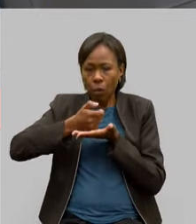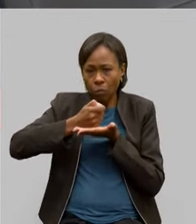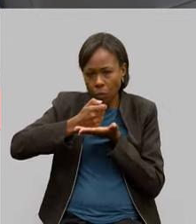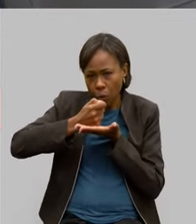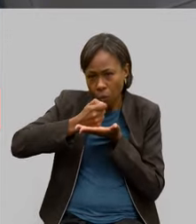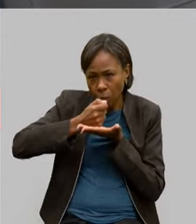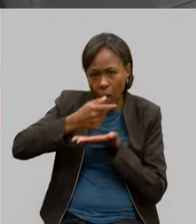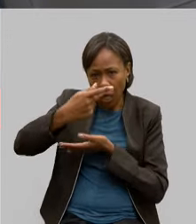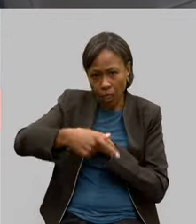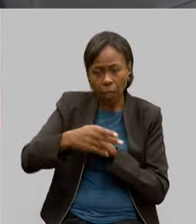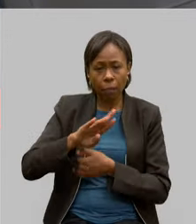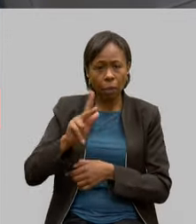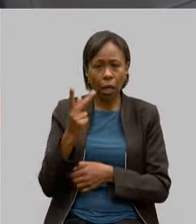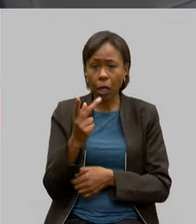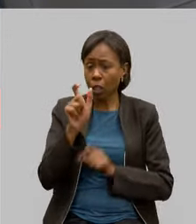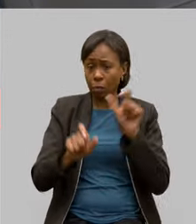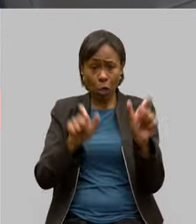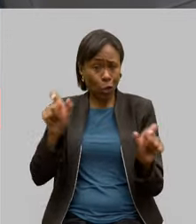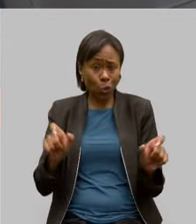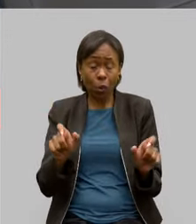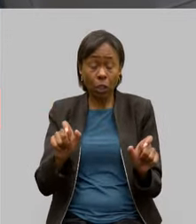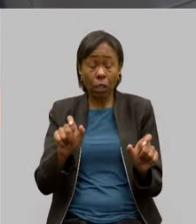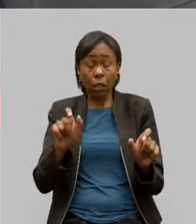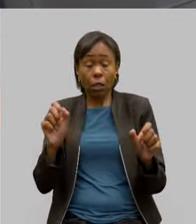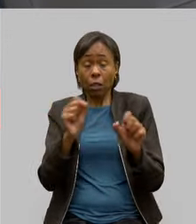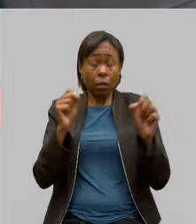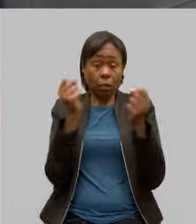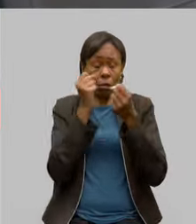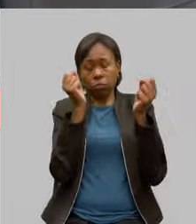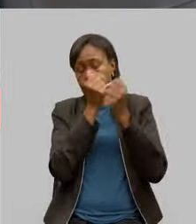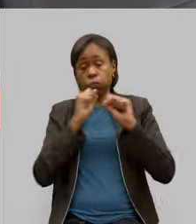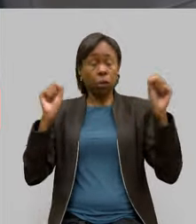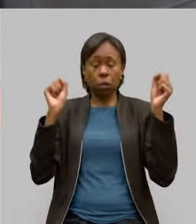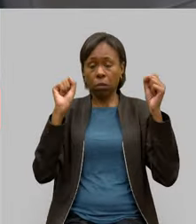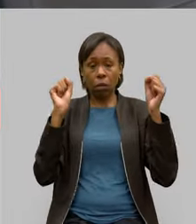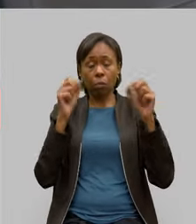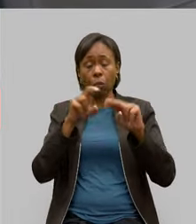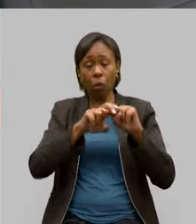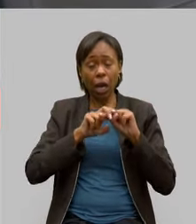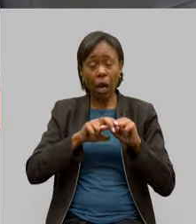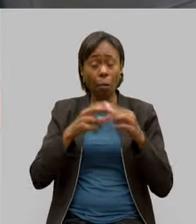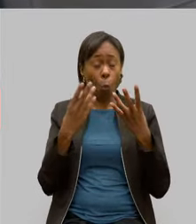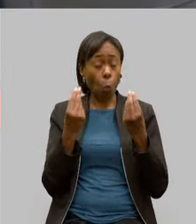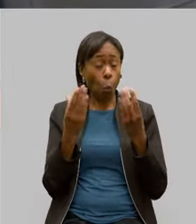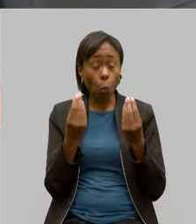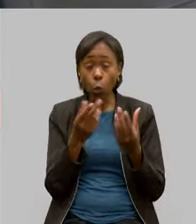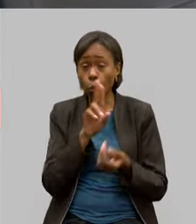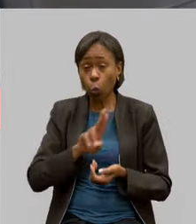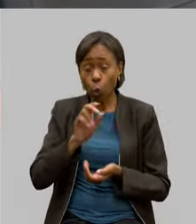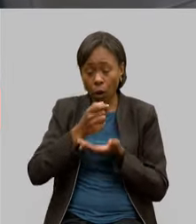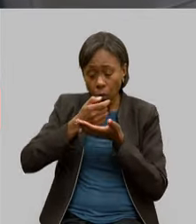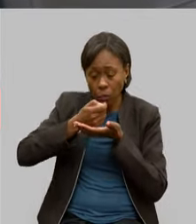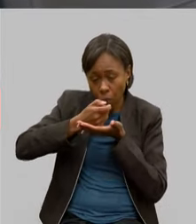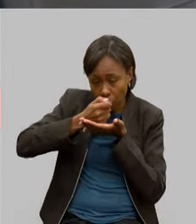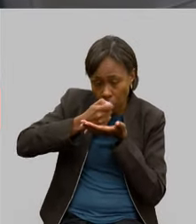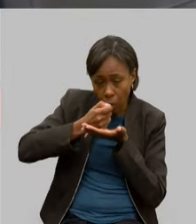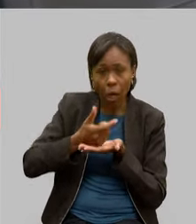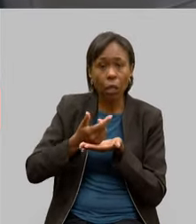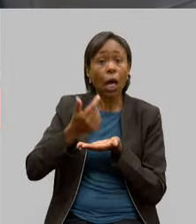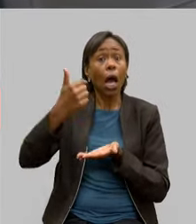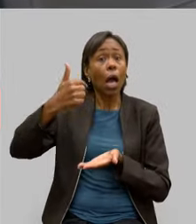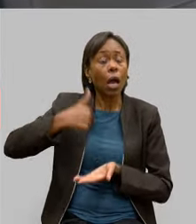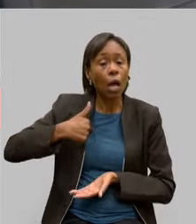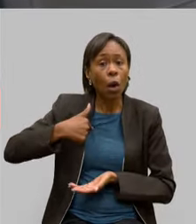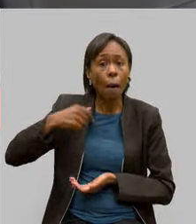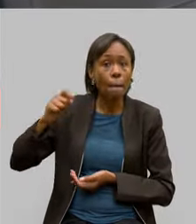fazer com as pessoas em surtos psicóticos do abuso do craque eu fui uma das primeiras a levantar a bandeira da marconha como